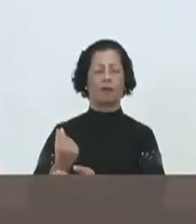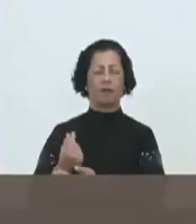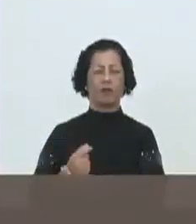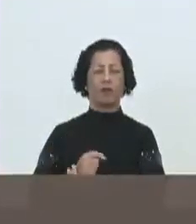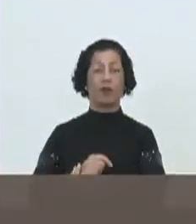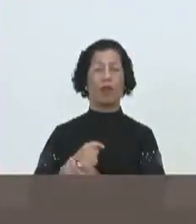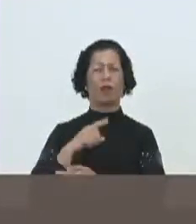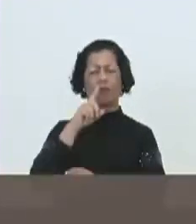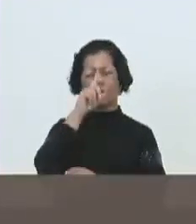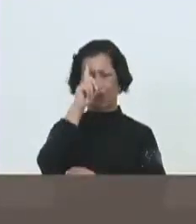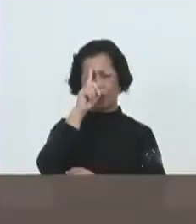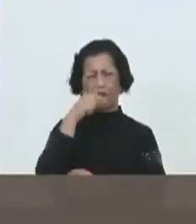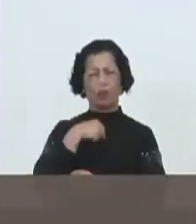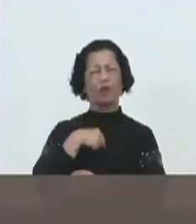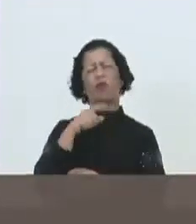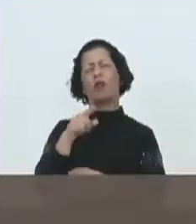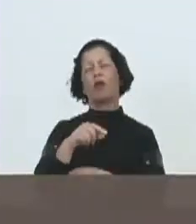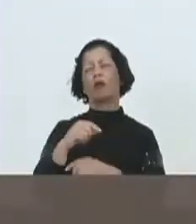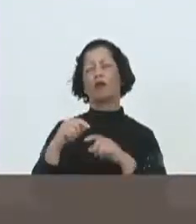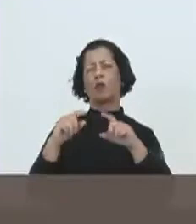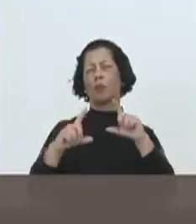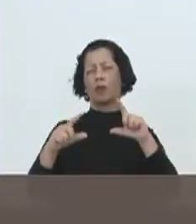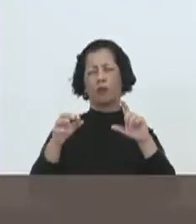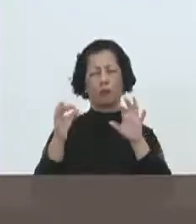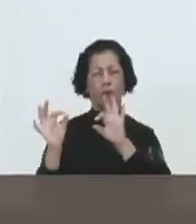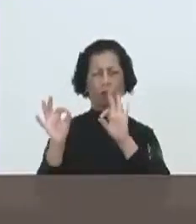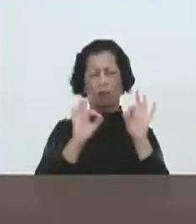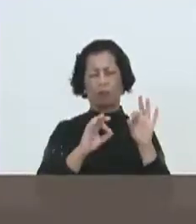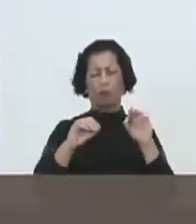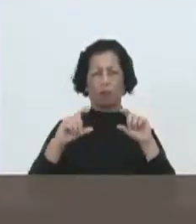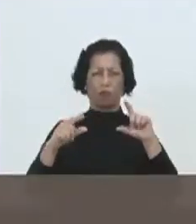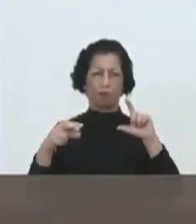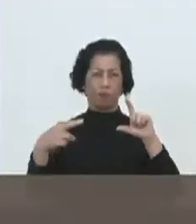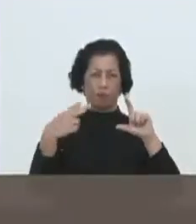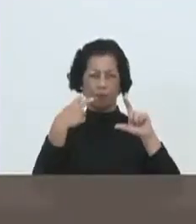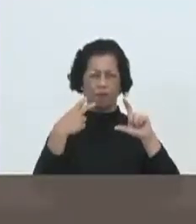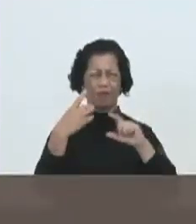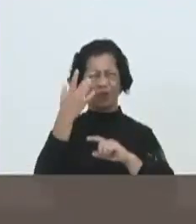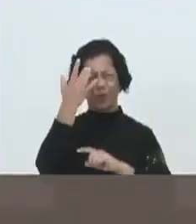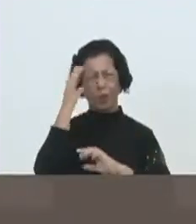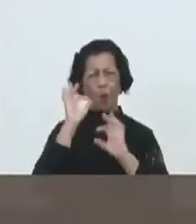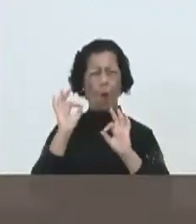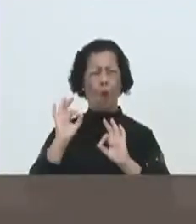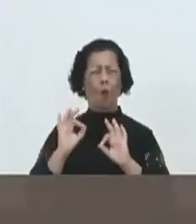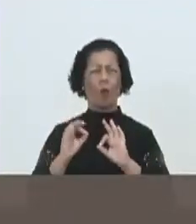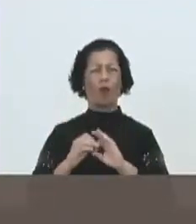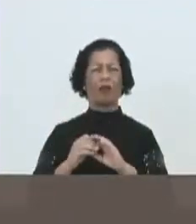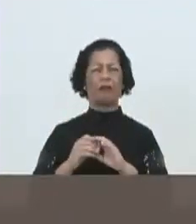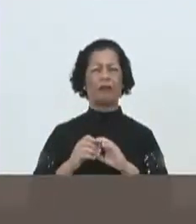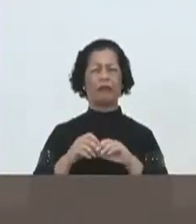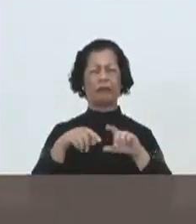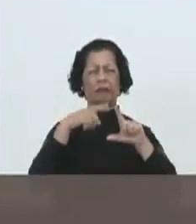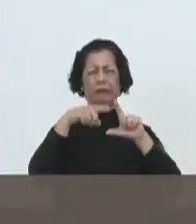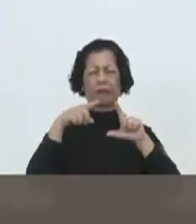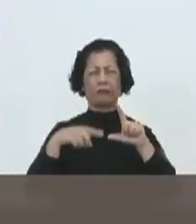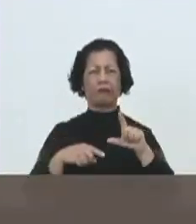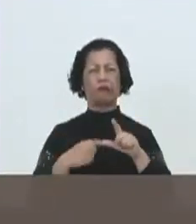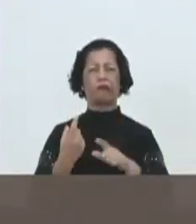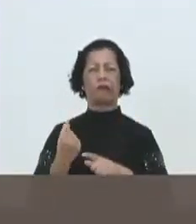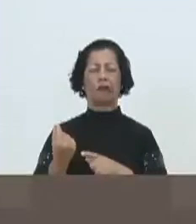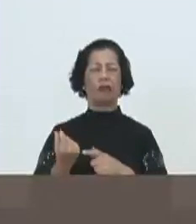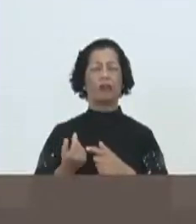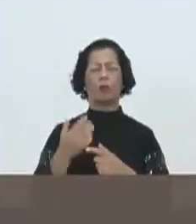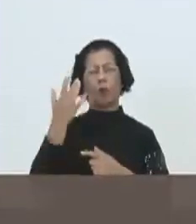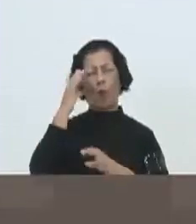mais pro pessoal que tá nos assistindo eh pela TV Câmara o pessoal que não entende muito bem dessa complexidade que a gente tá discutindo